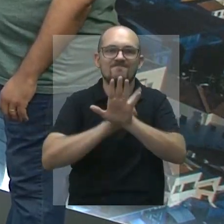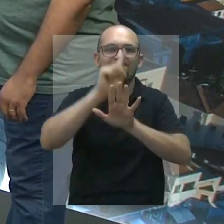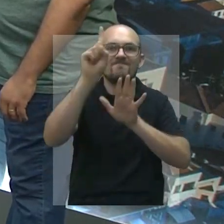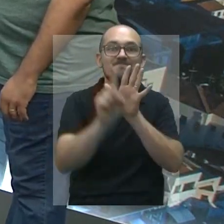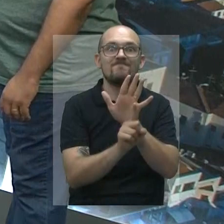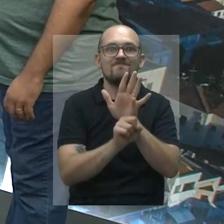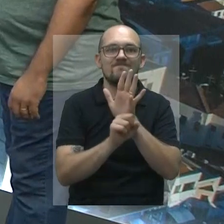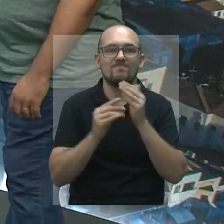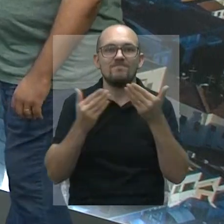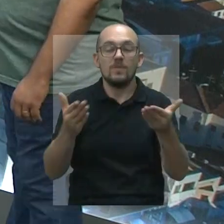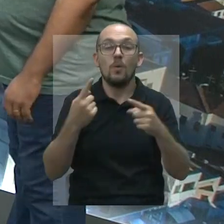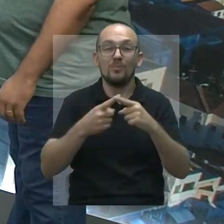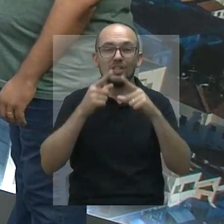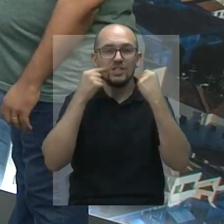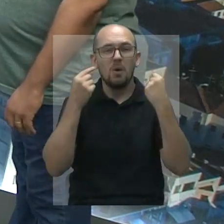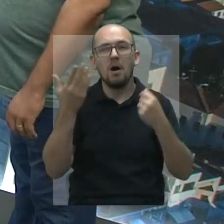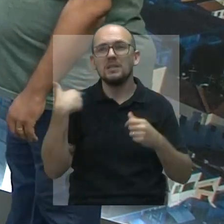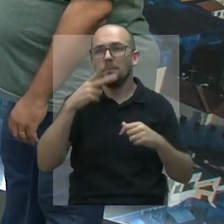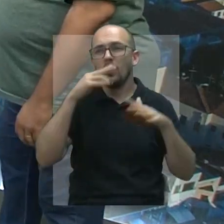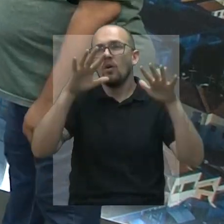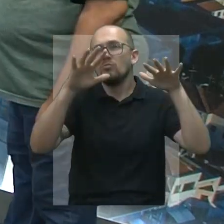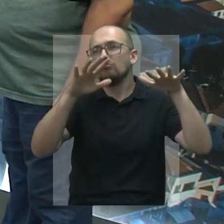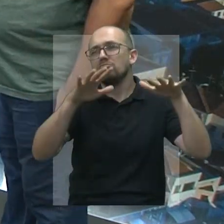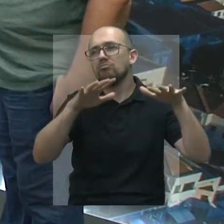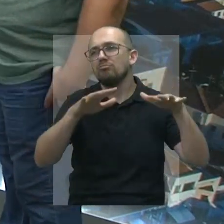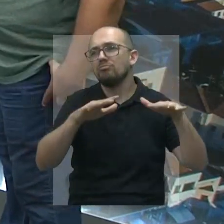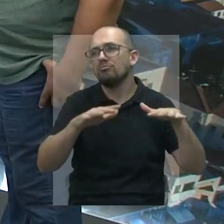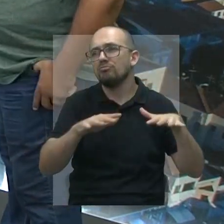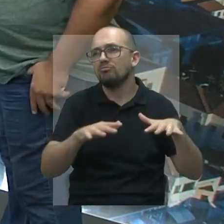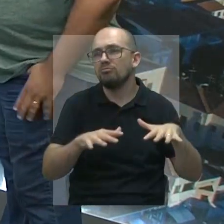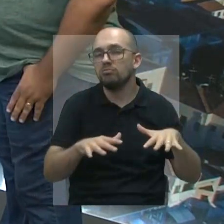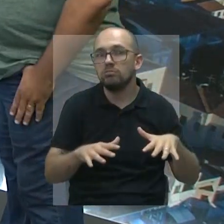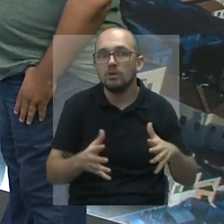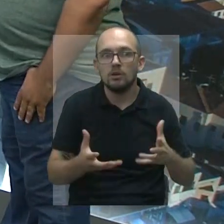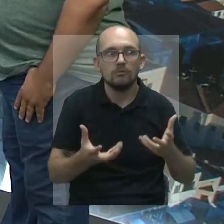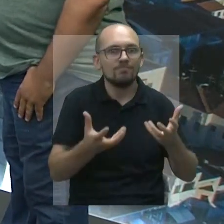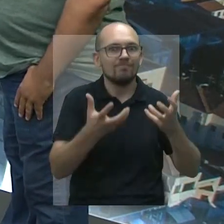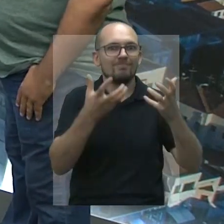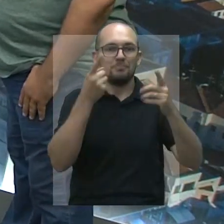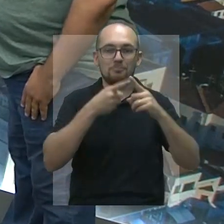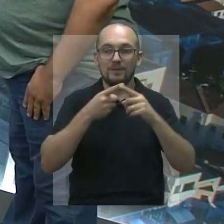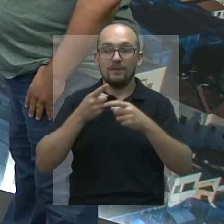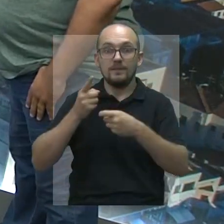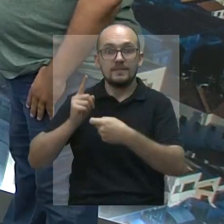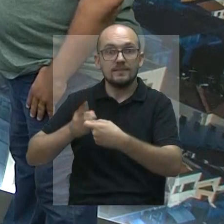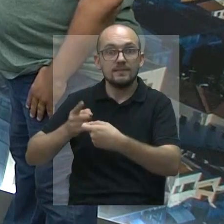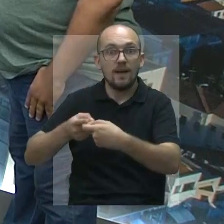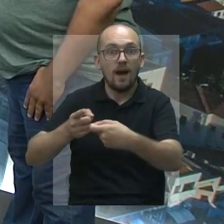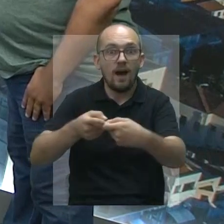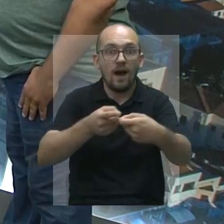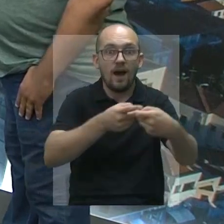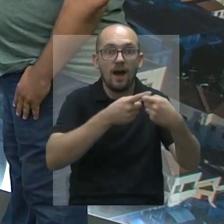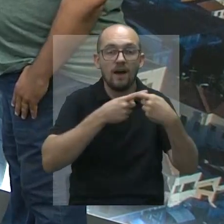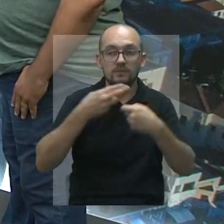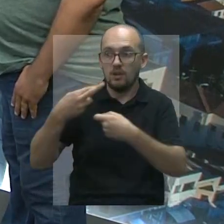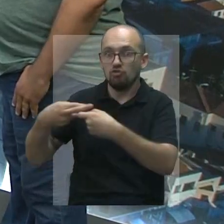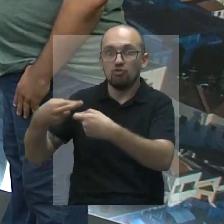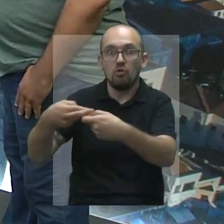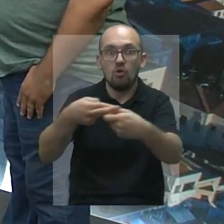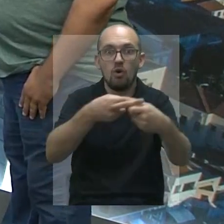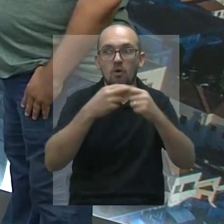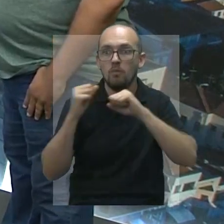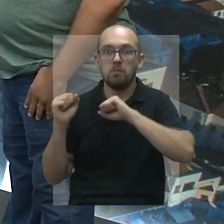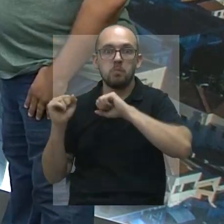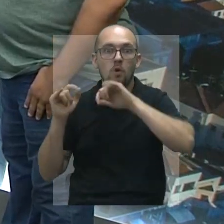não sentiam esse gostinho. Nós sabemos também que o 15 de Jaú tem um apelo regional, estadual. Muitas pessoas da região, quando nós vamos